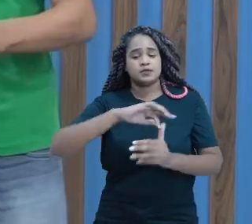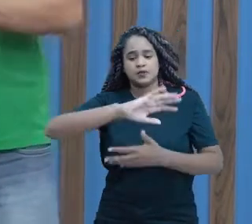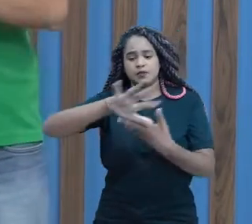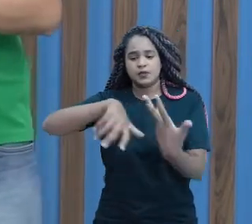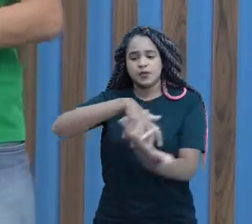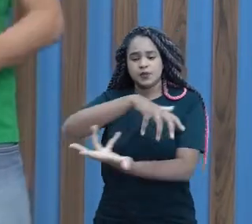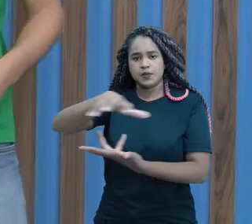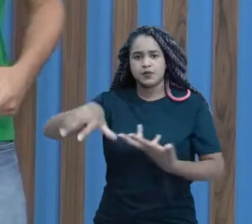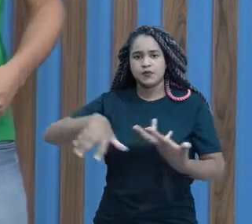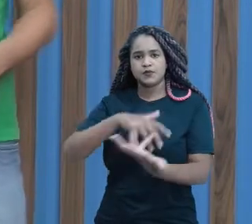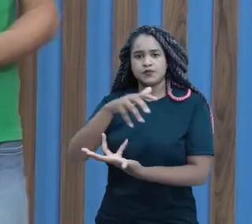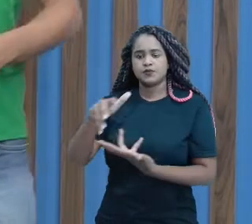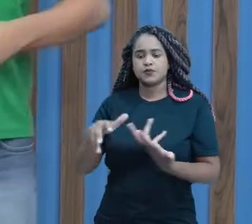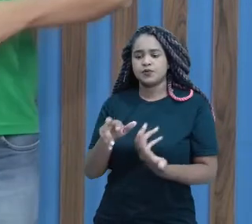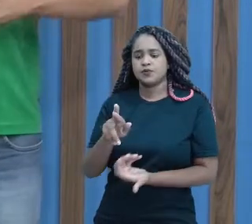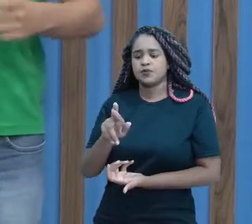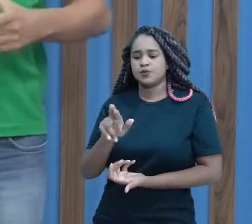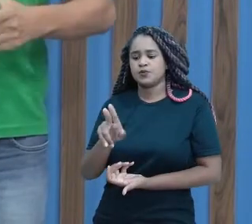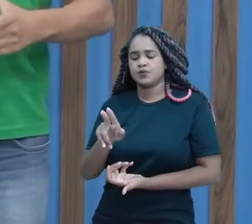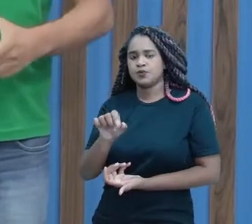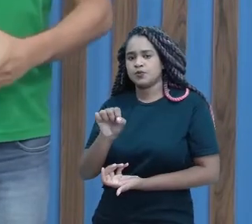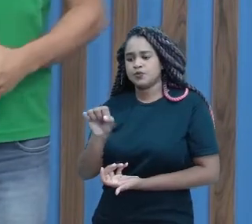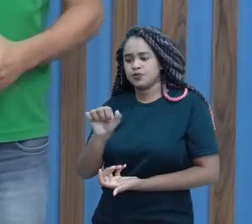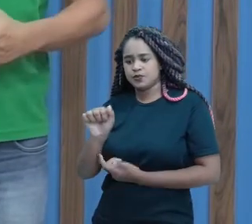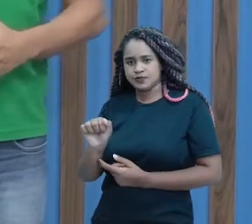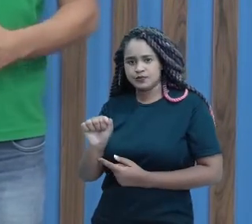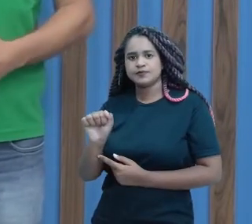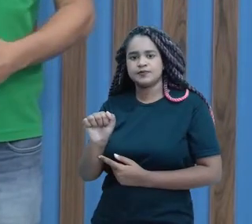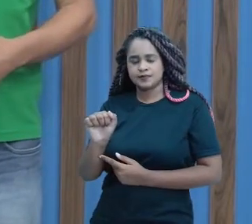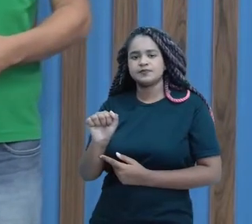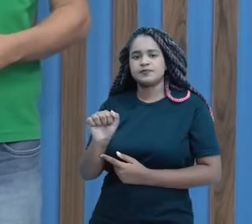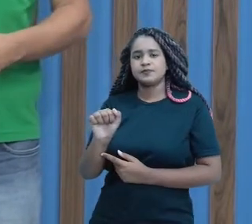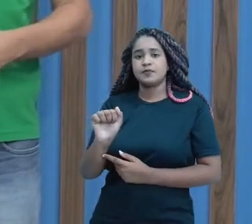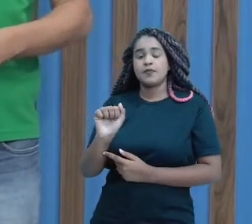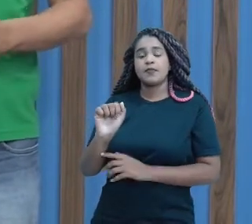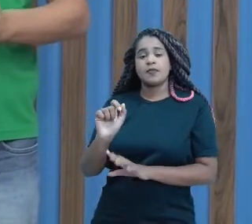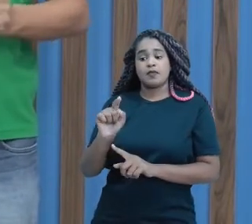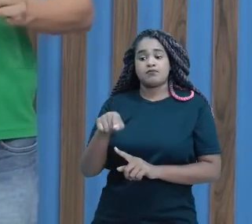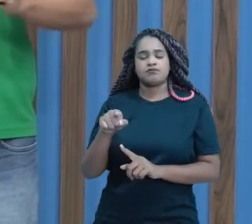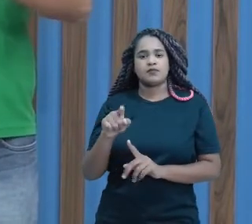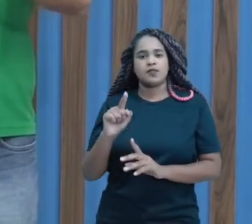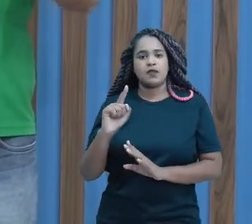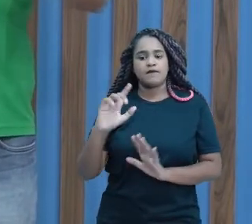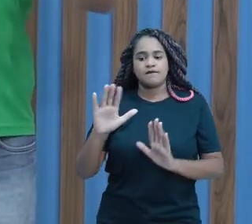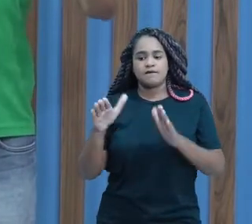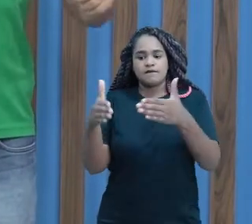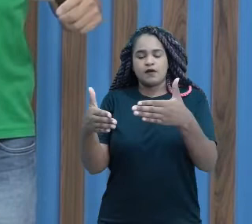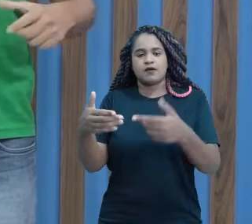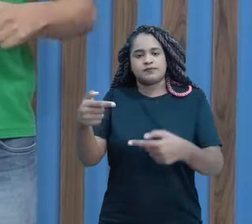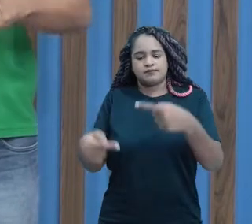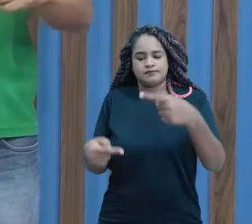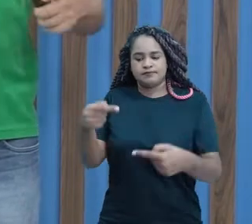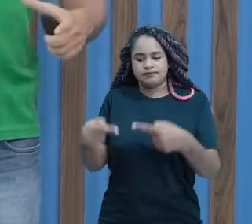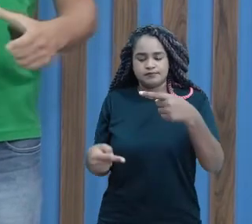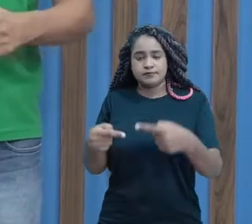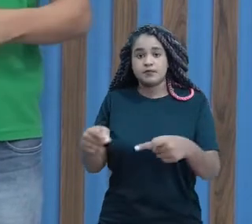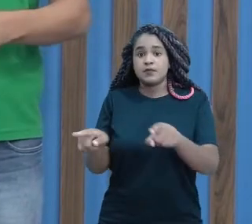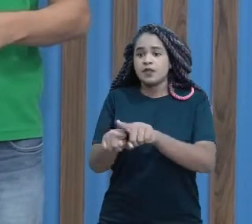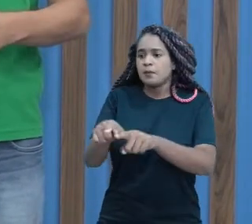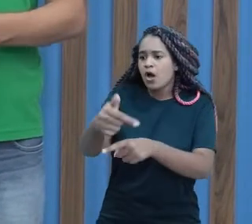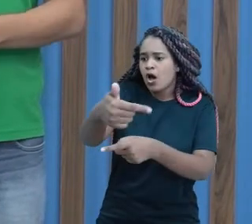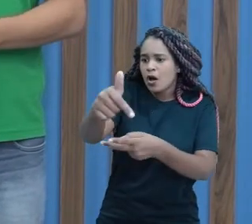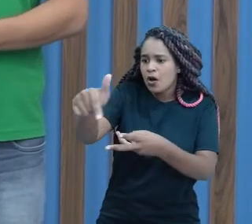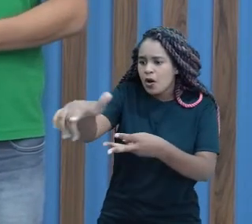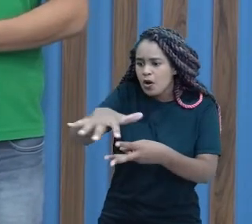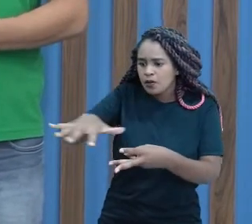Rússia sendo, na verdade, o grande centro político da União Soviética, e associou uma série de outros estados. A gente